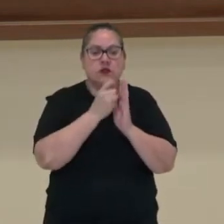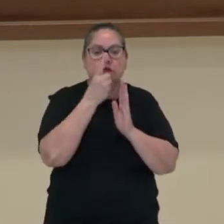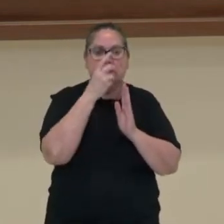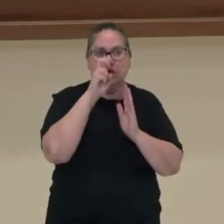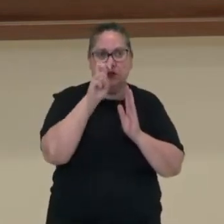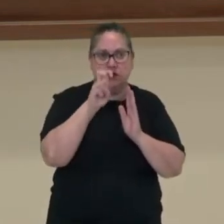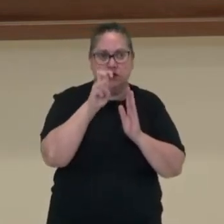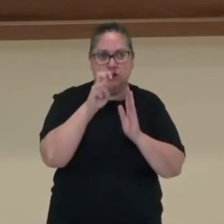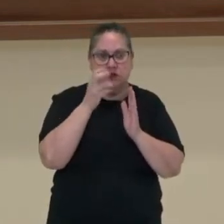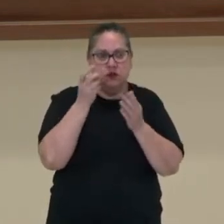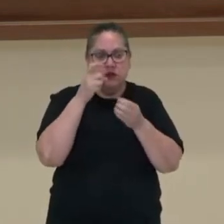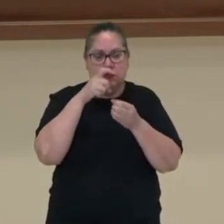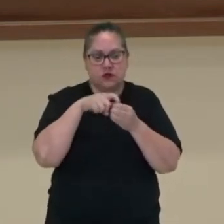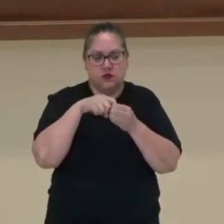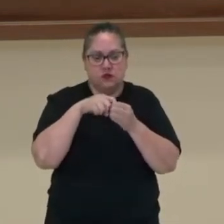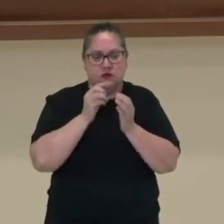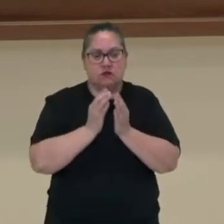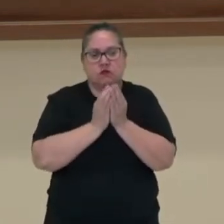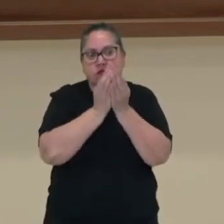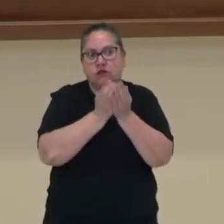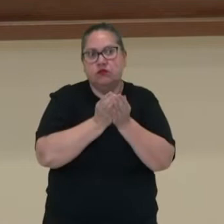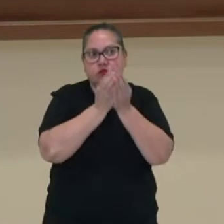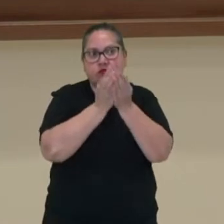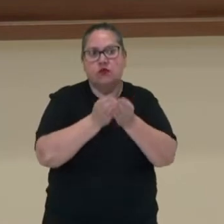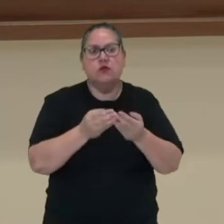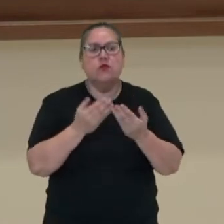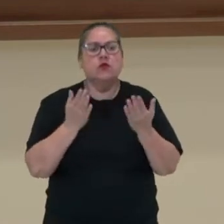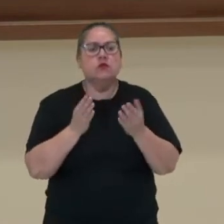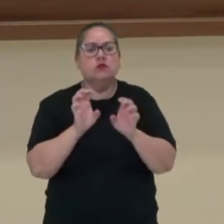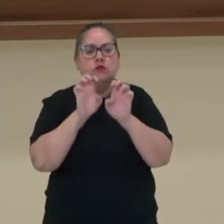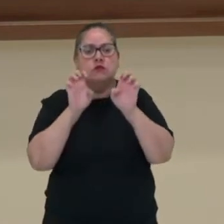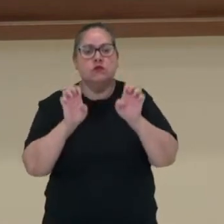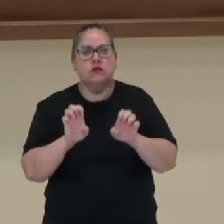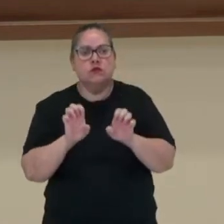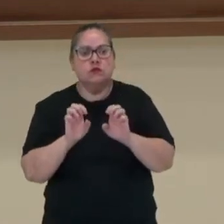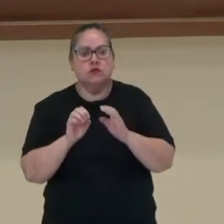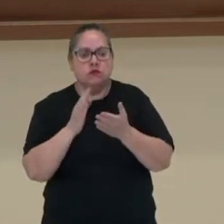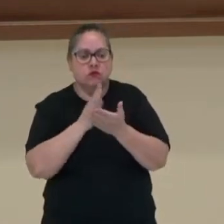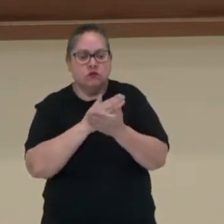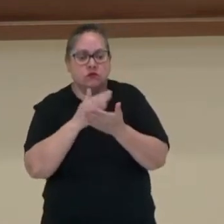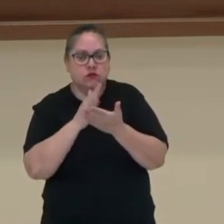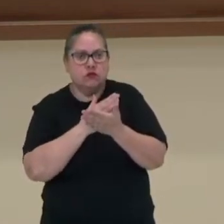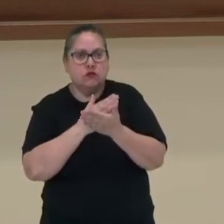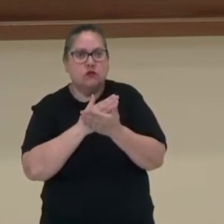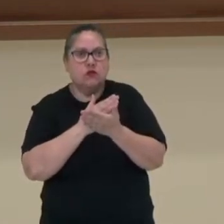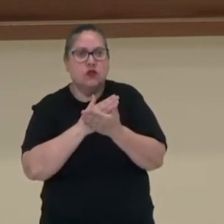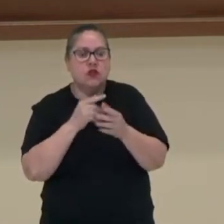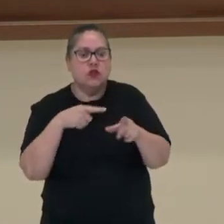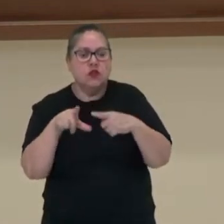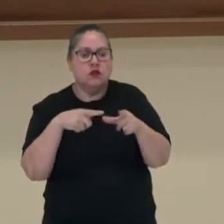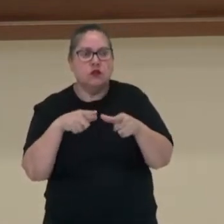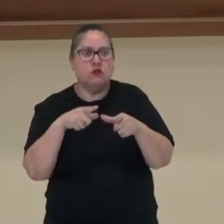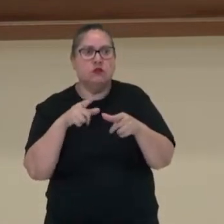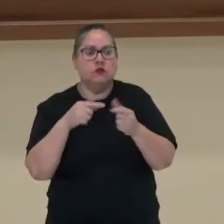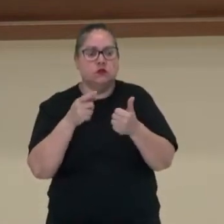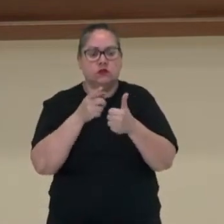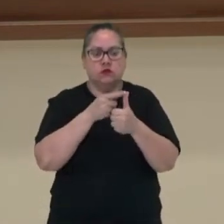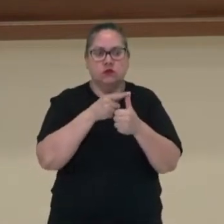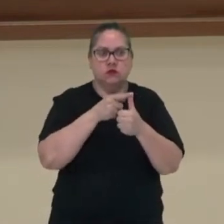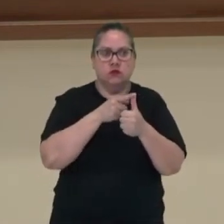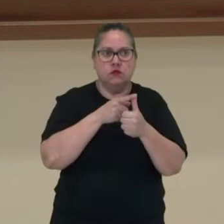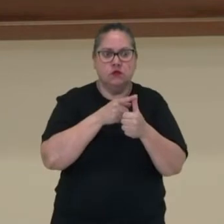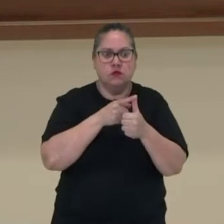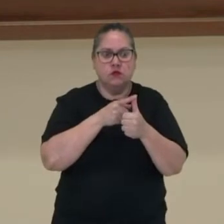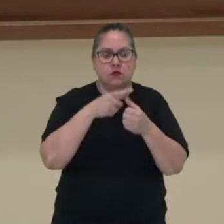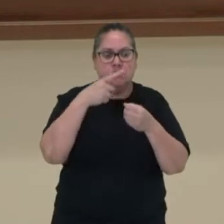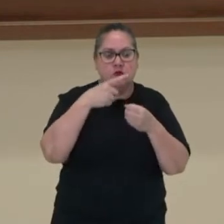XV, ou seja, dentro das grandes navegações, onde nós vamos estruturar uma divisão de trabalho, onde nós vamos ter principalmente